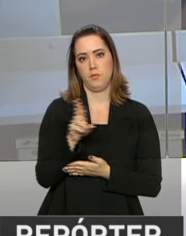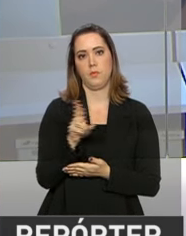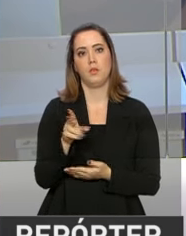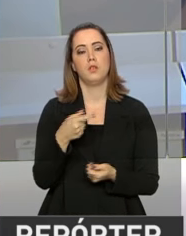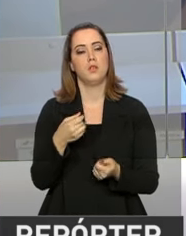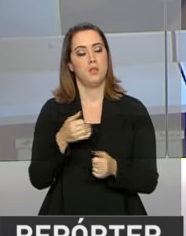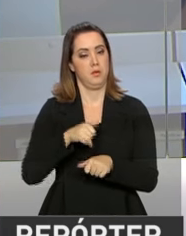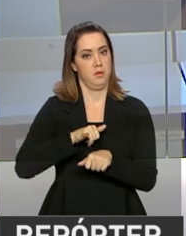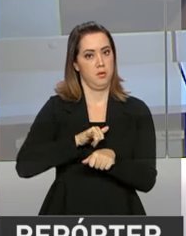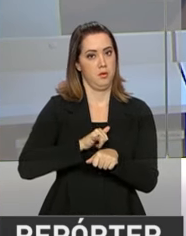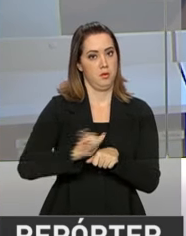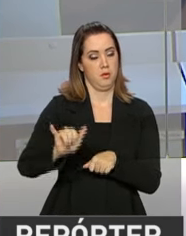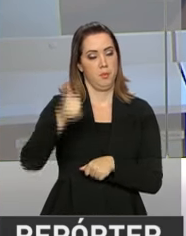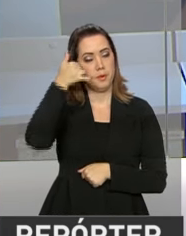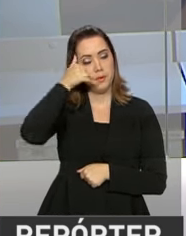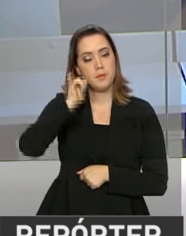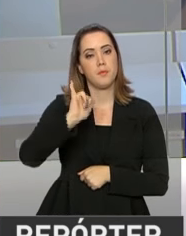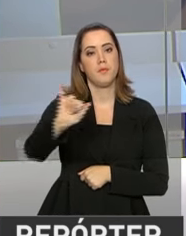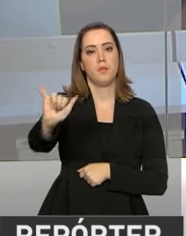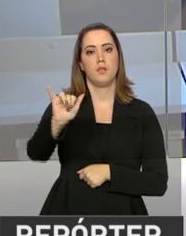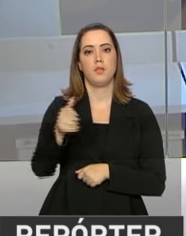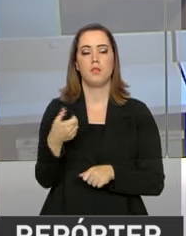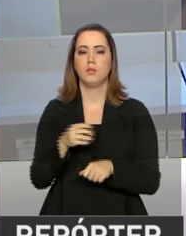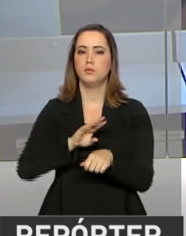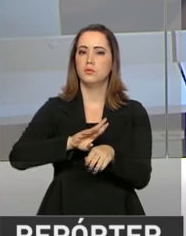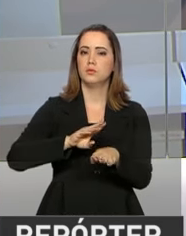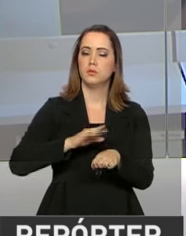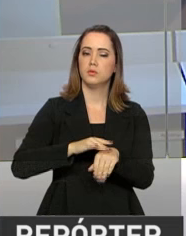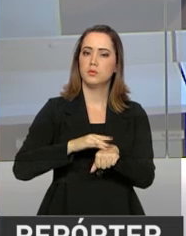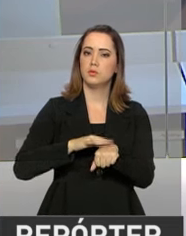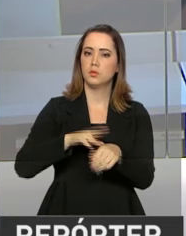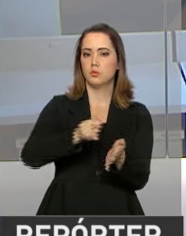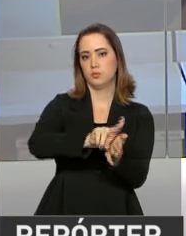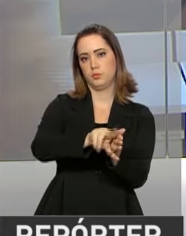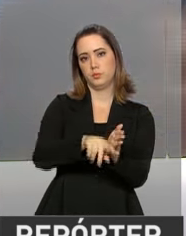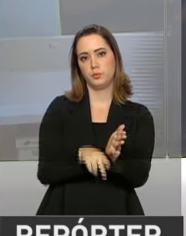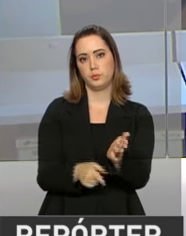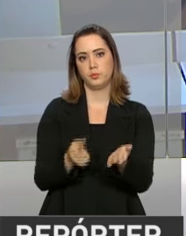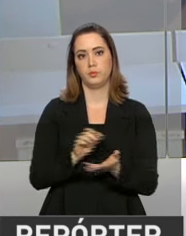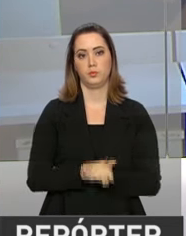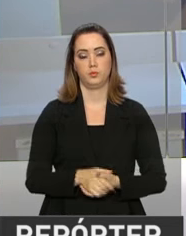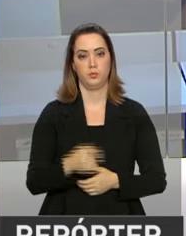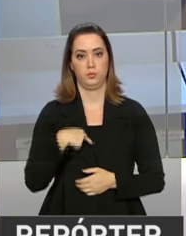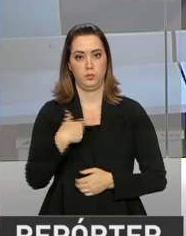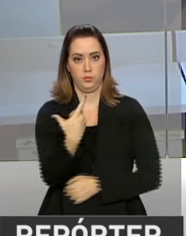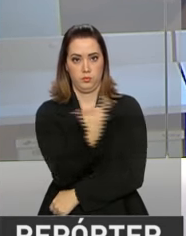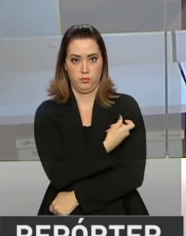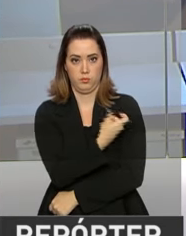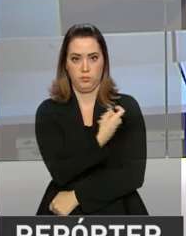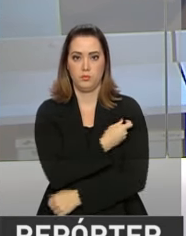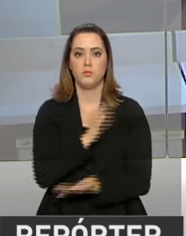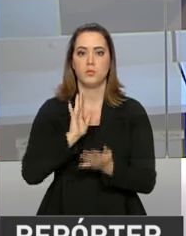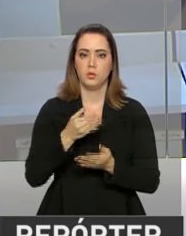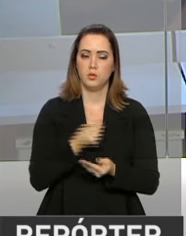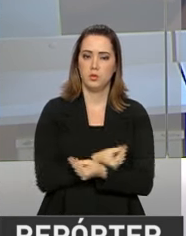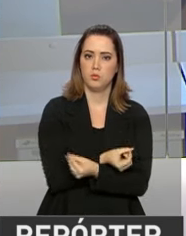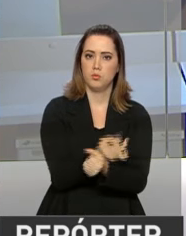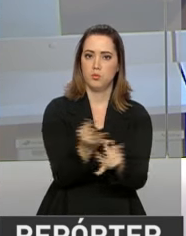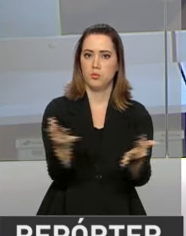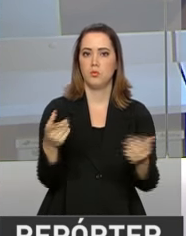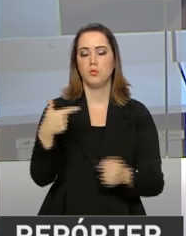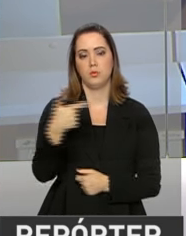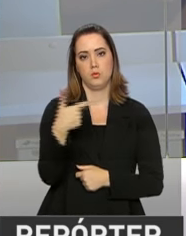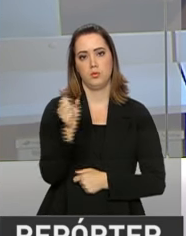A e a tríplice bacteriana, que protege contra tétano, difteria e coqueluche. As doses começam a ser distribuídas no